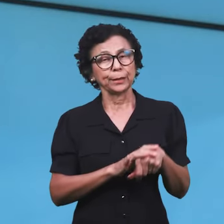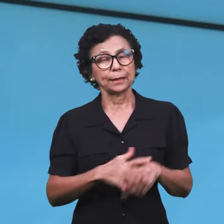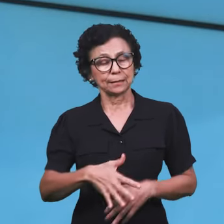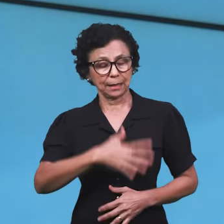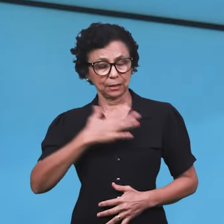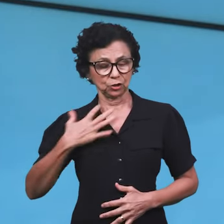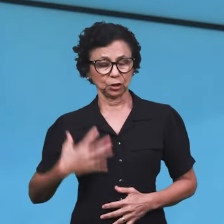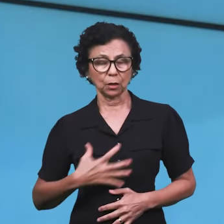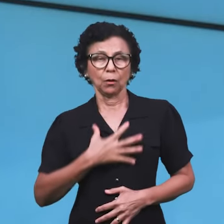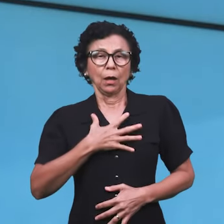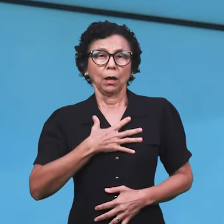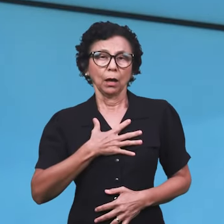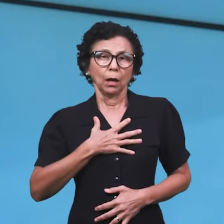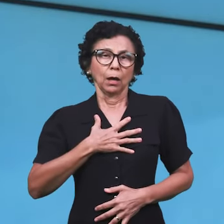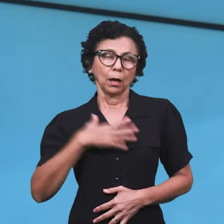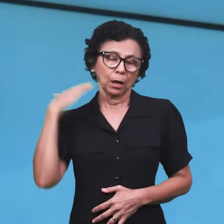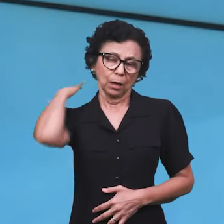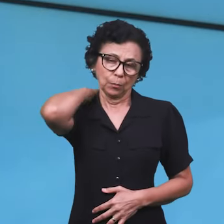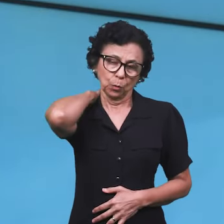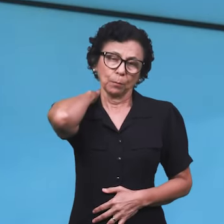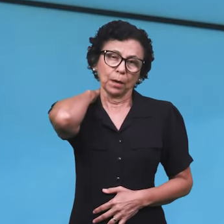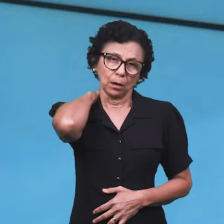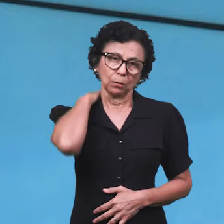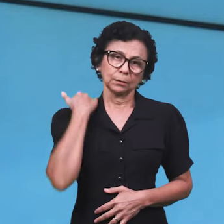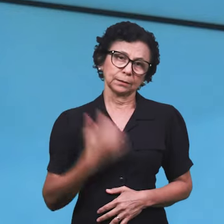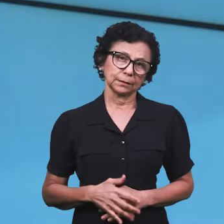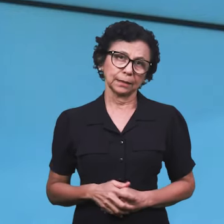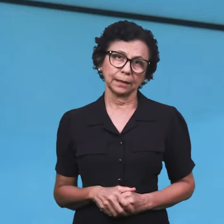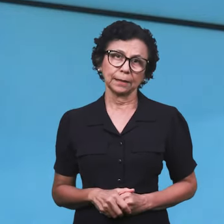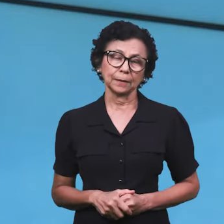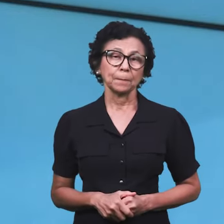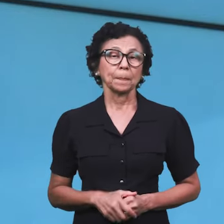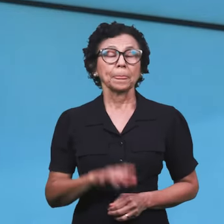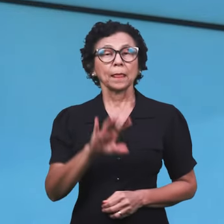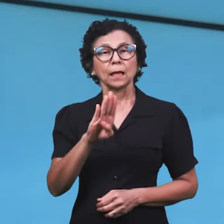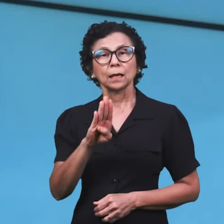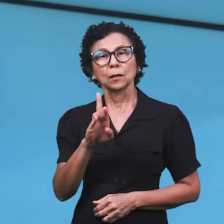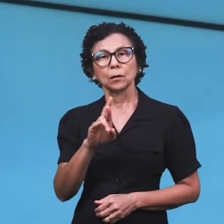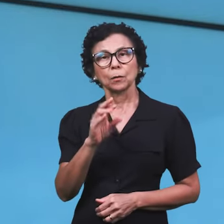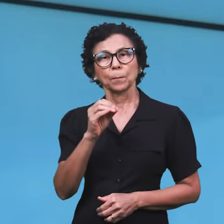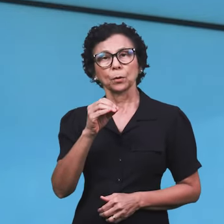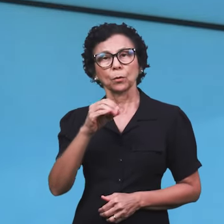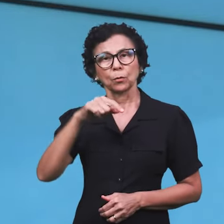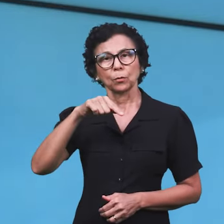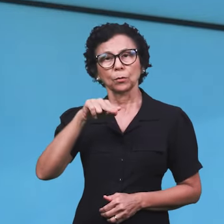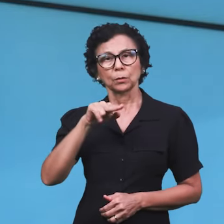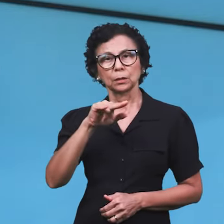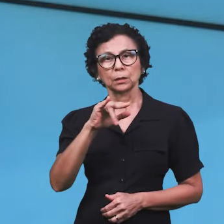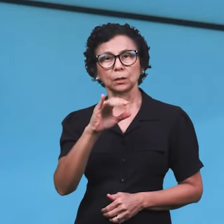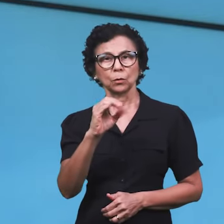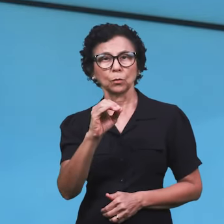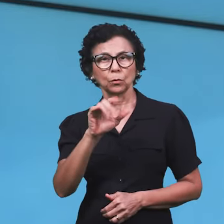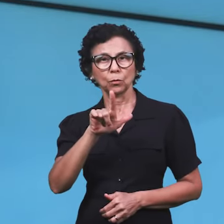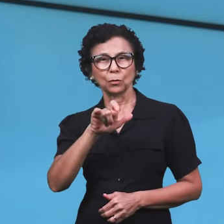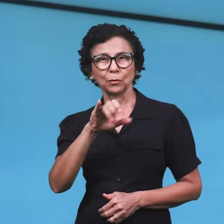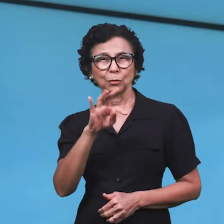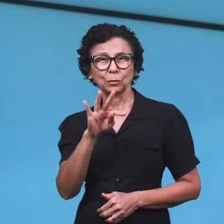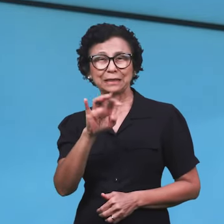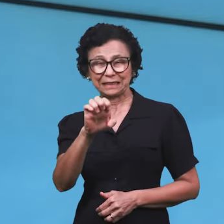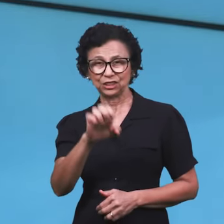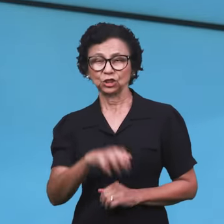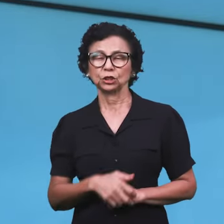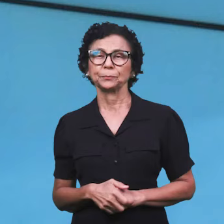e dos resfriados. Sim. Mas existe uma doença chamada bronquiolite, que também é uma doença causada por vírus, que acomete crianças